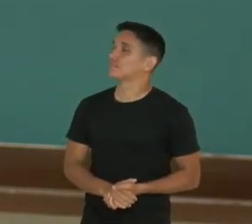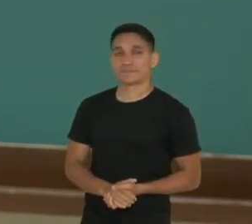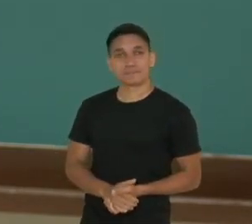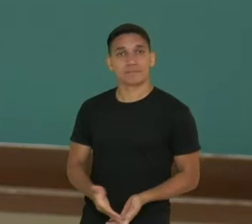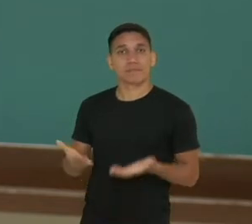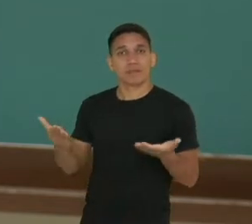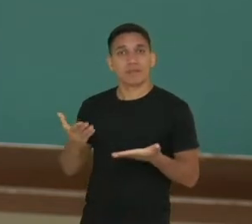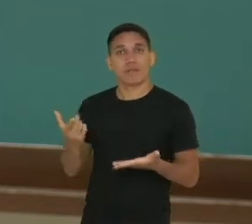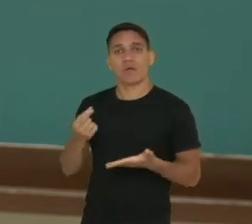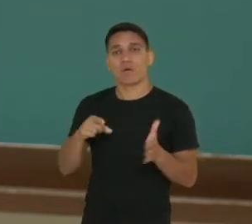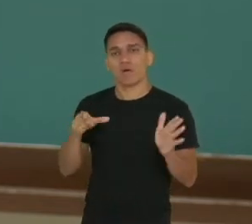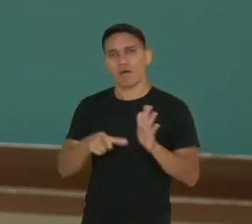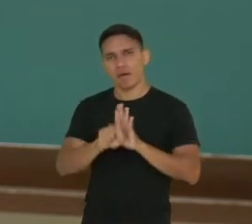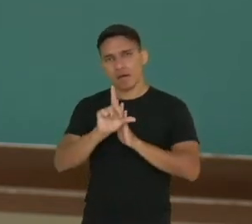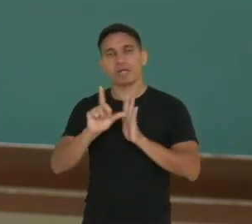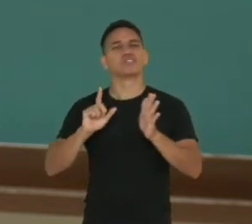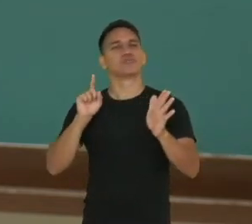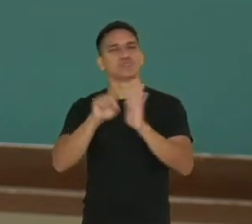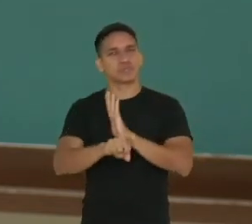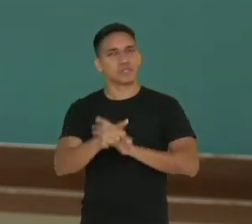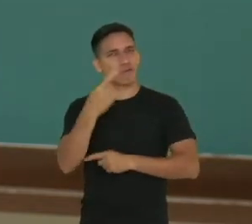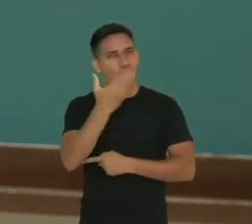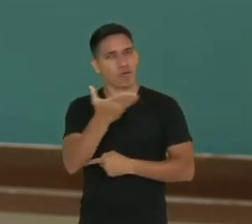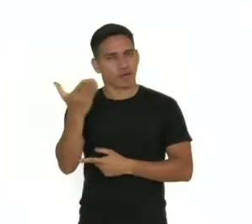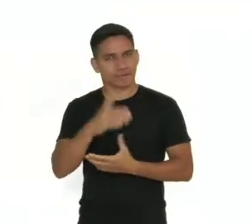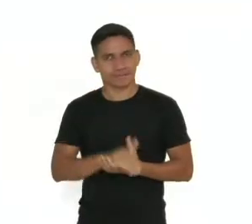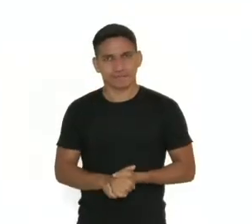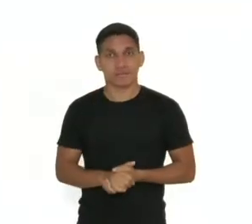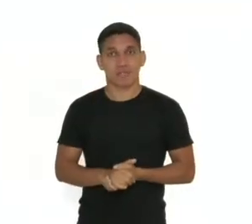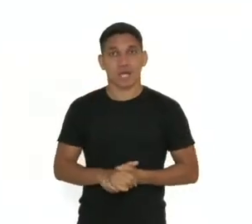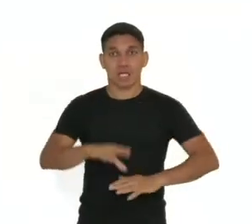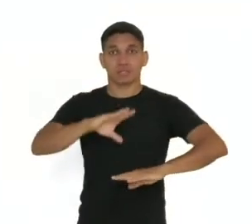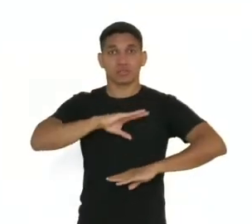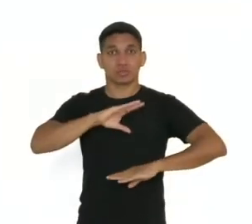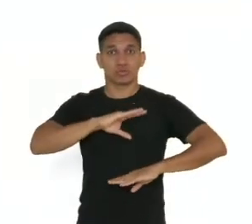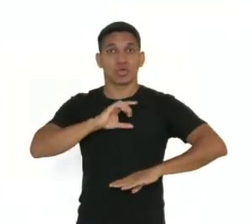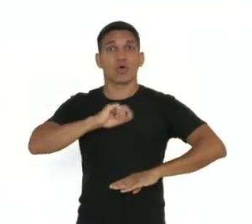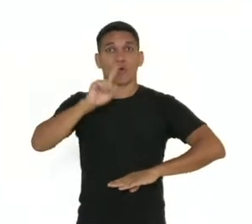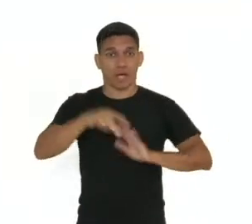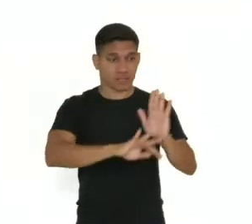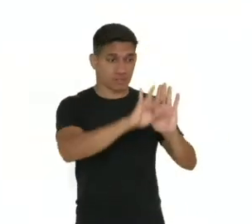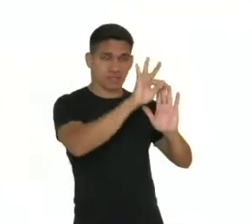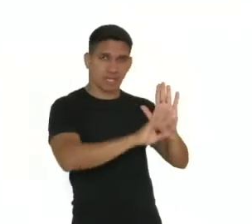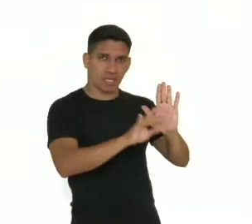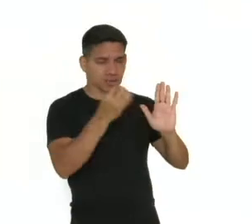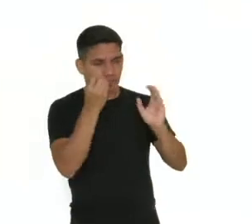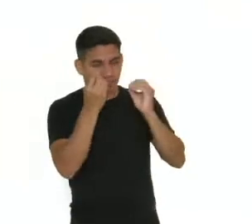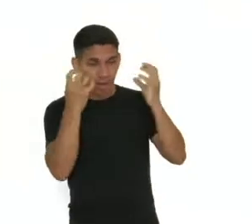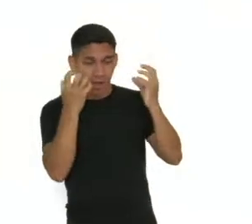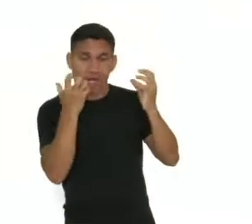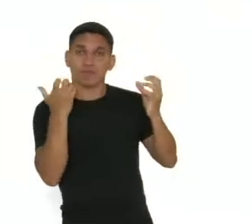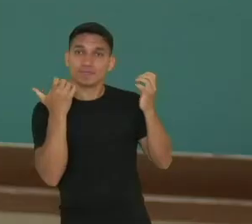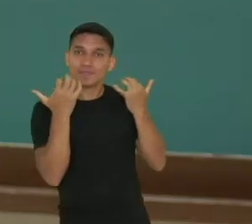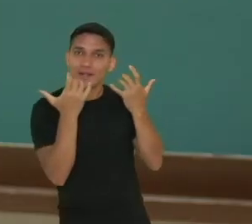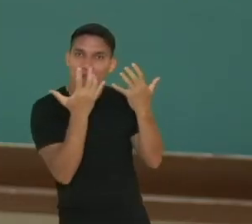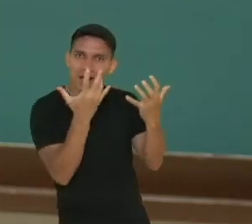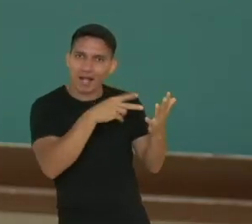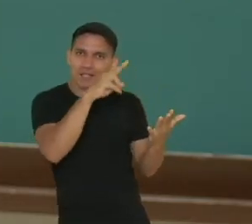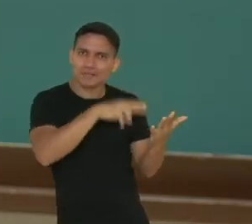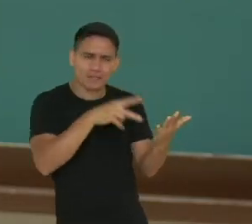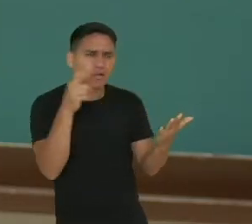Agora, perguntinha inicial aqui para você. Os causos, eles são textos atrativos e acessíveis?